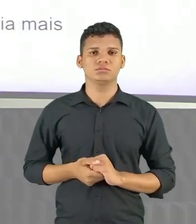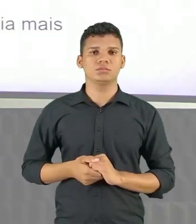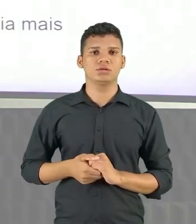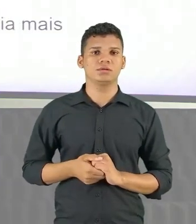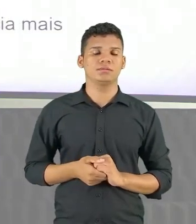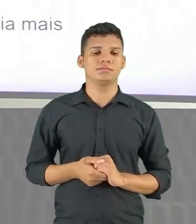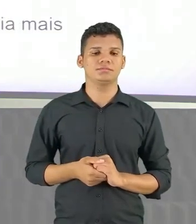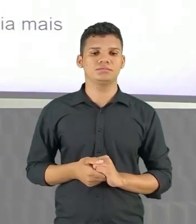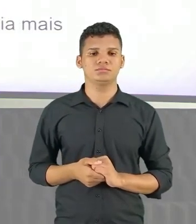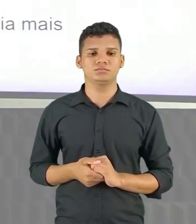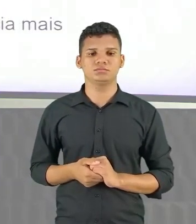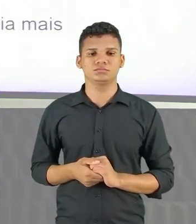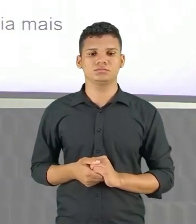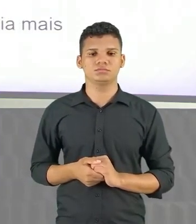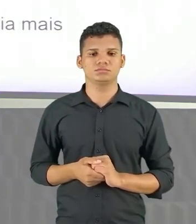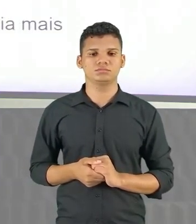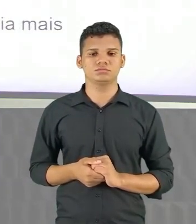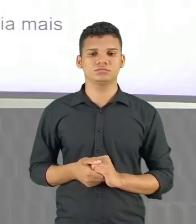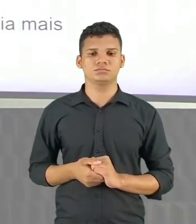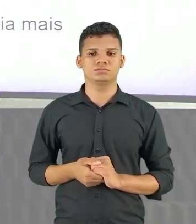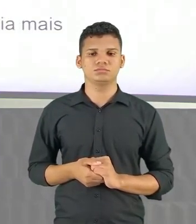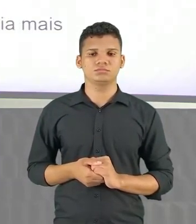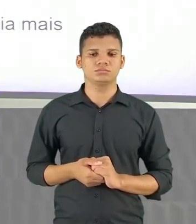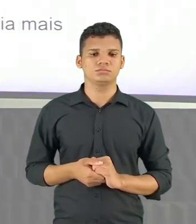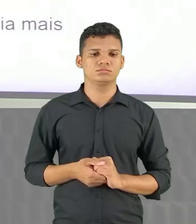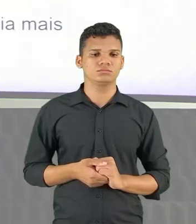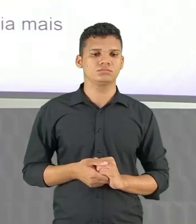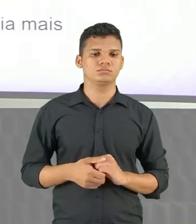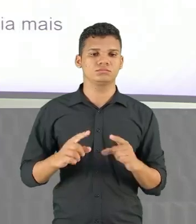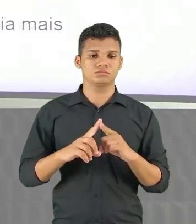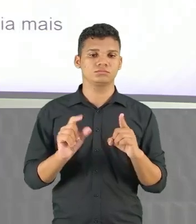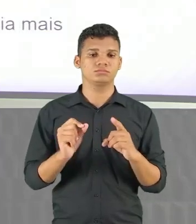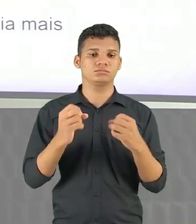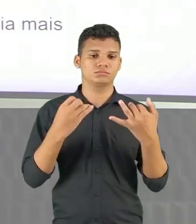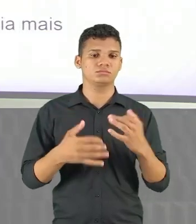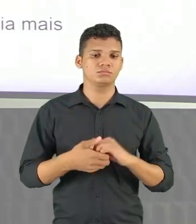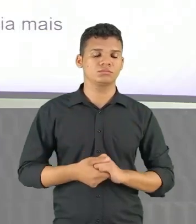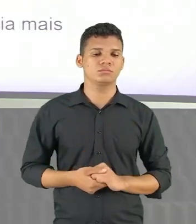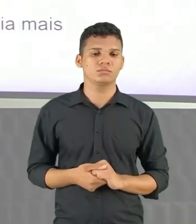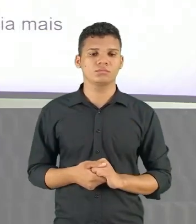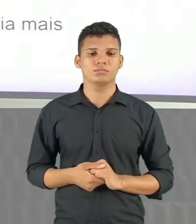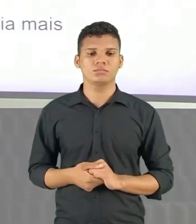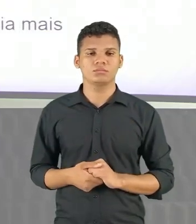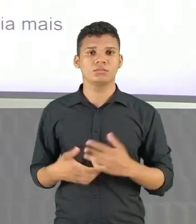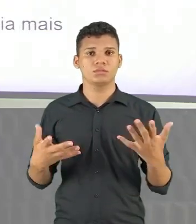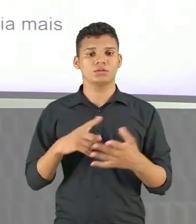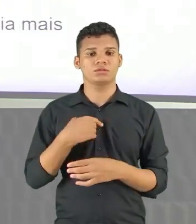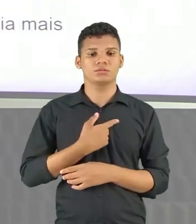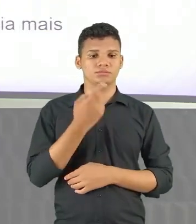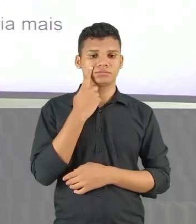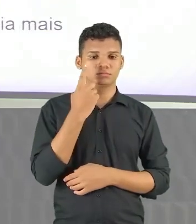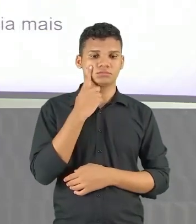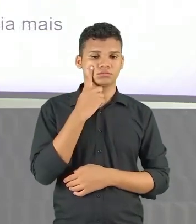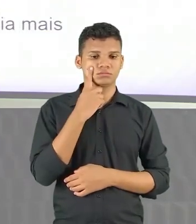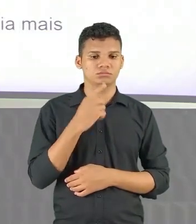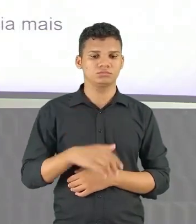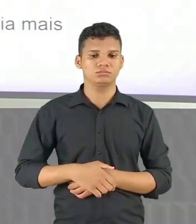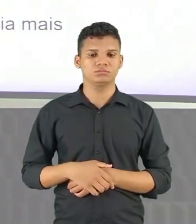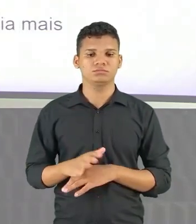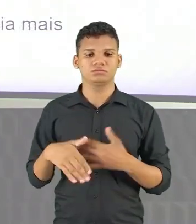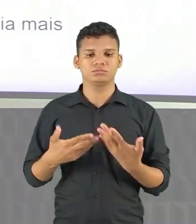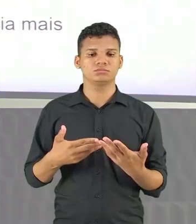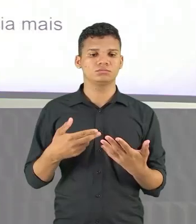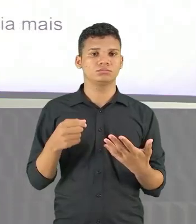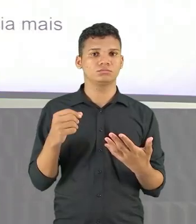a ideia fundamental que é apresentada nesse tipo de texto. Então, a gente vai fazer a leitura, né? Então, o ideal é que